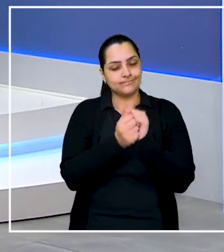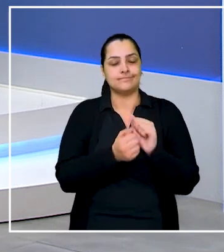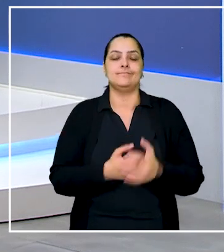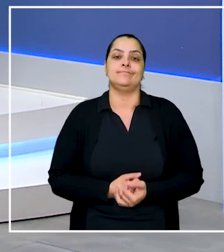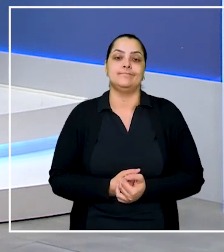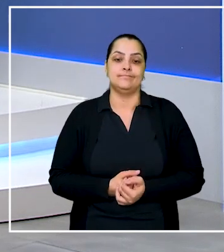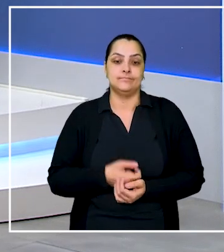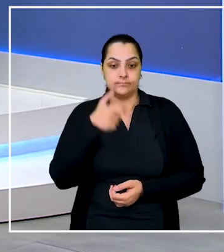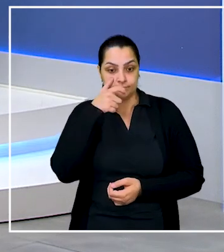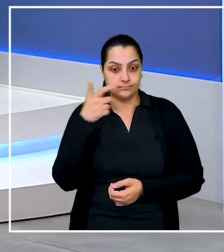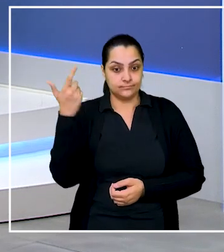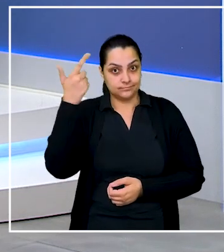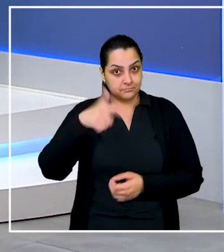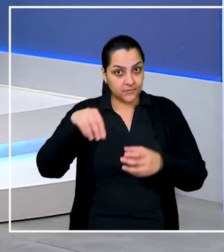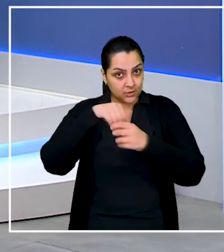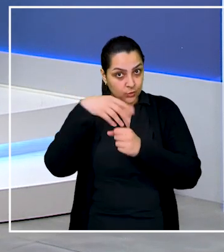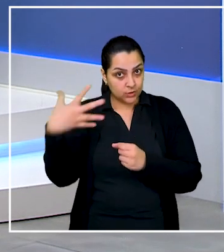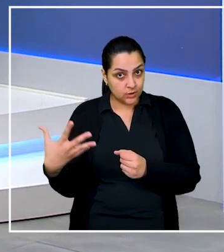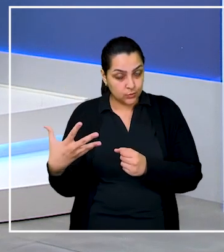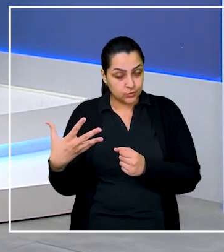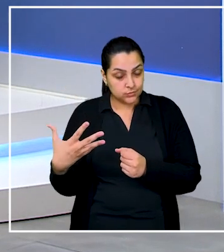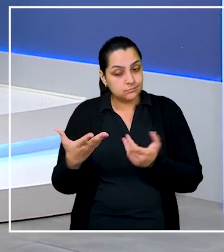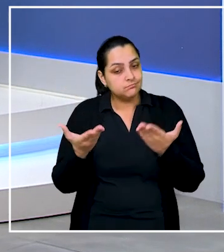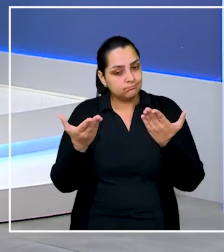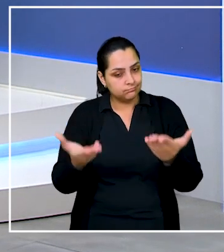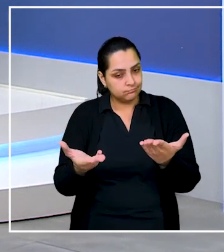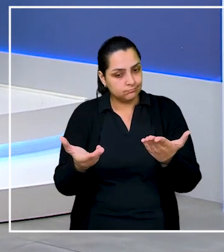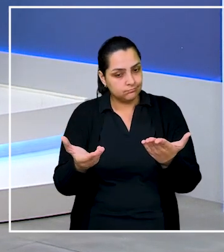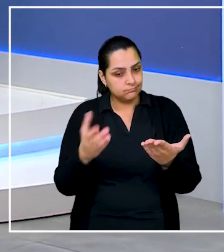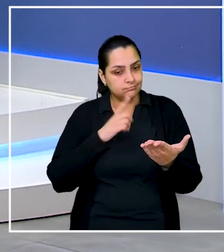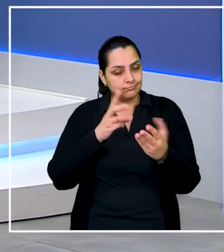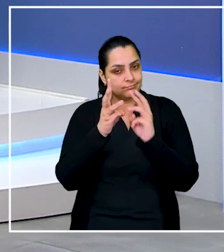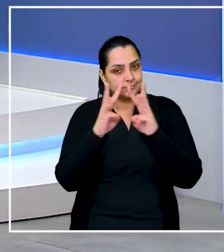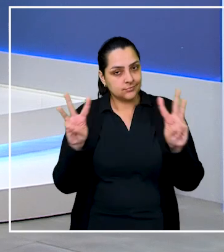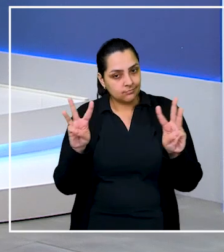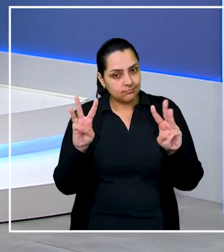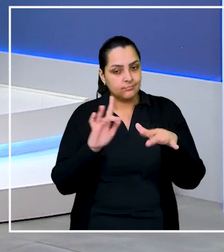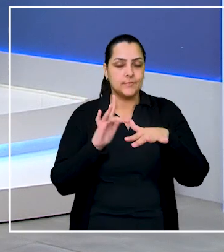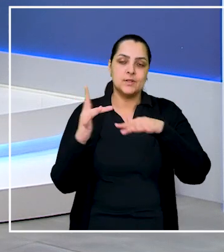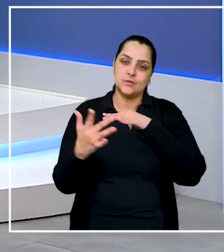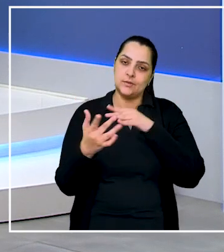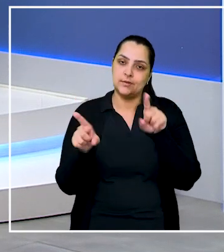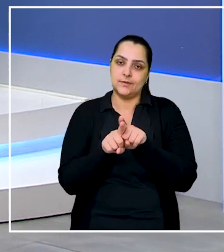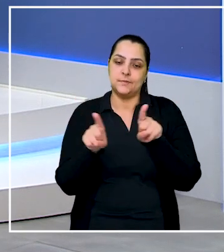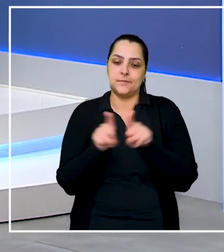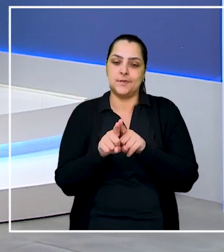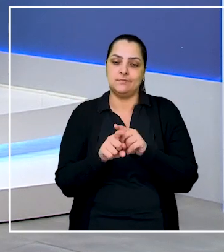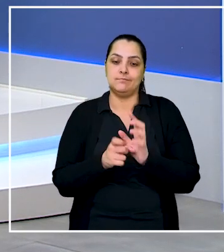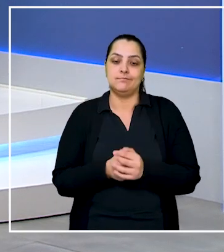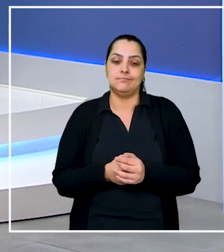pela companhia. Para acompanhar mais conteúdos do Tribunal, é só acessar o nosso site e